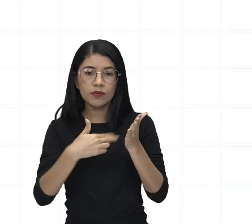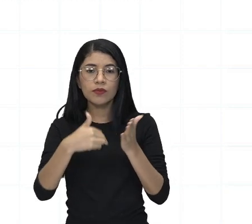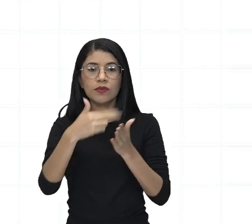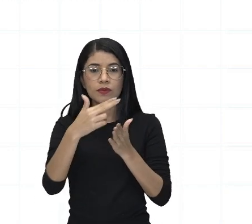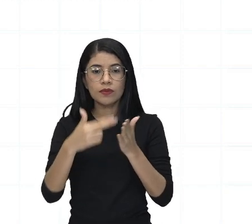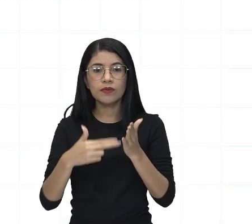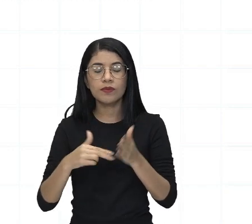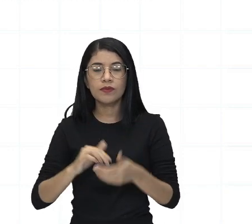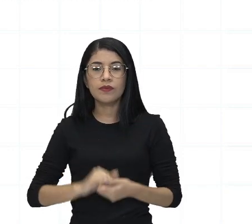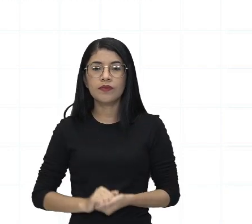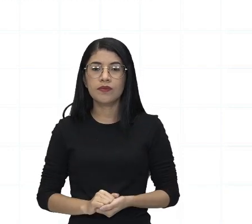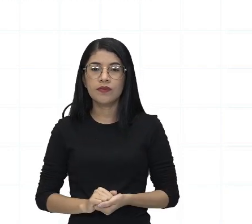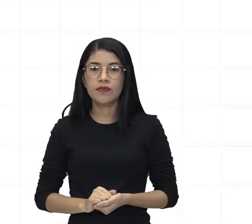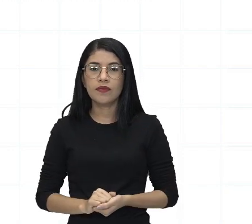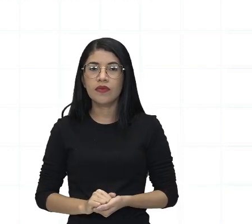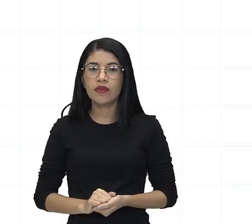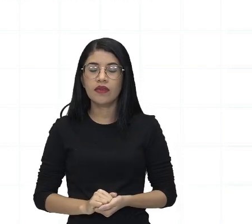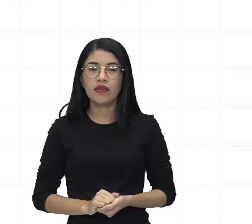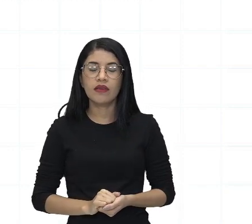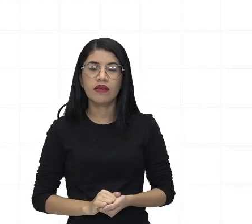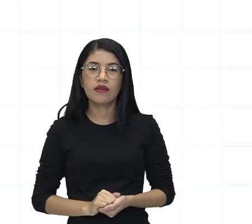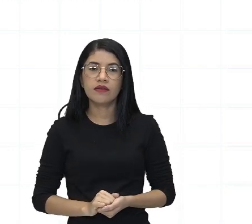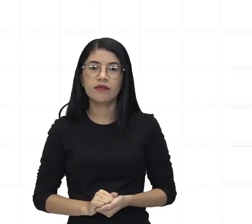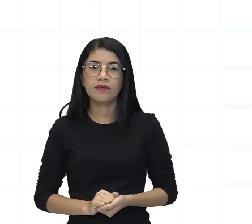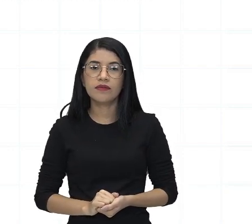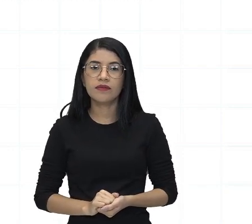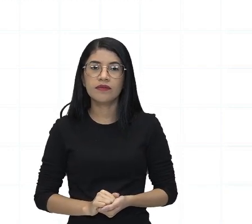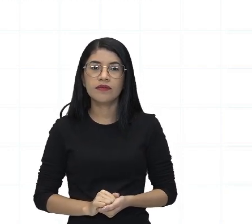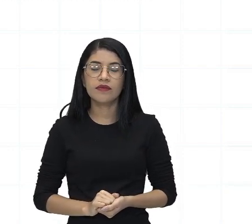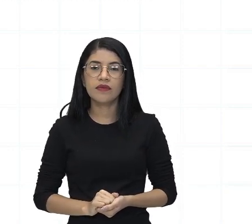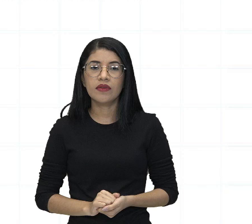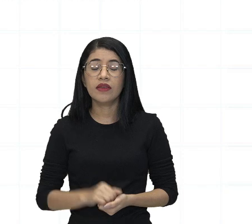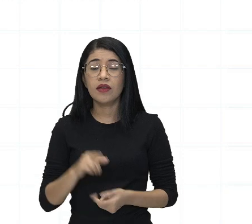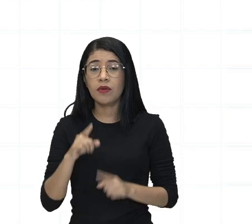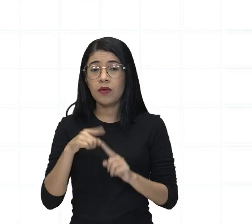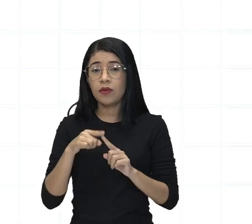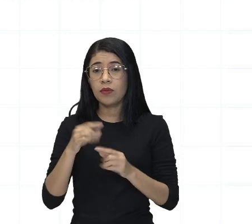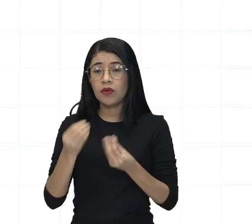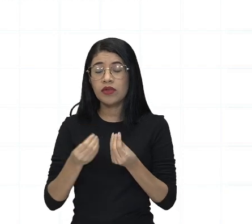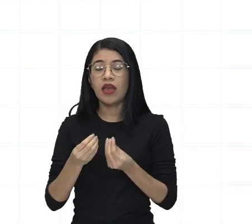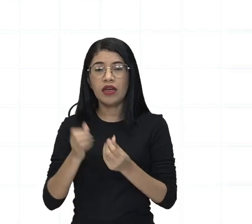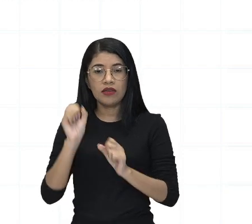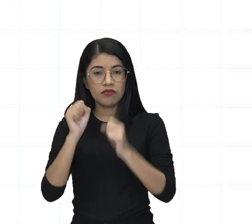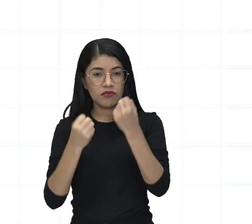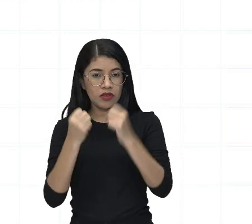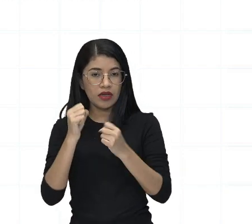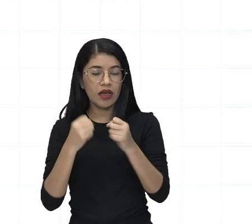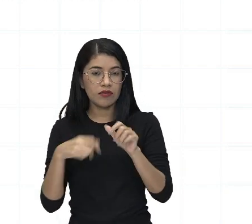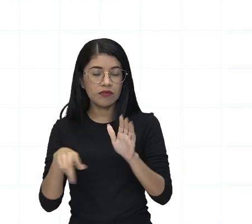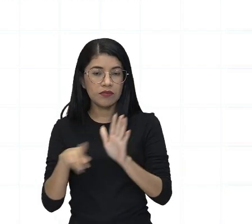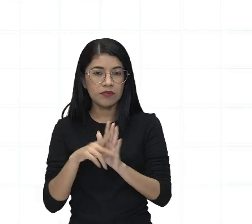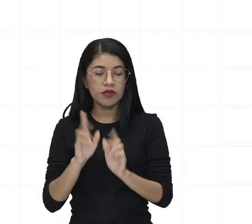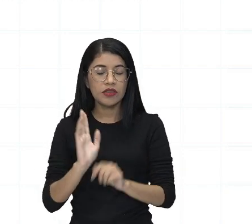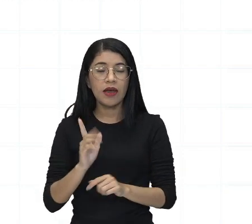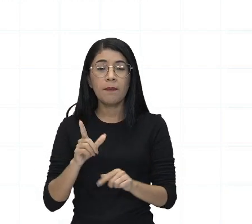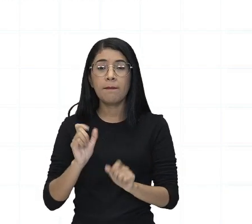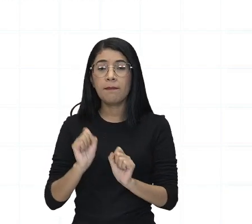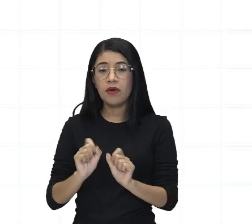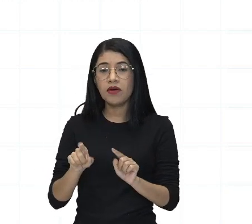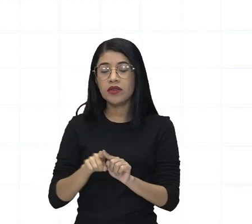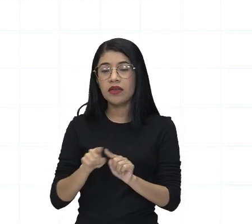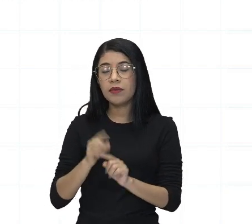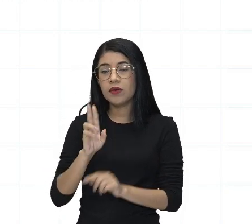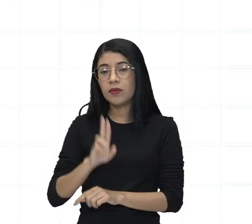de seus desenhos a carvão. Então, esse aí é um carvão industrializado, mas também você pode fazer com